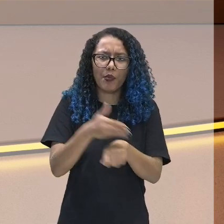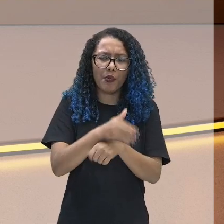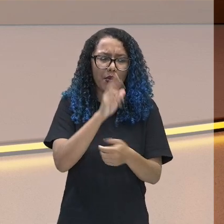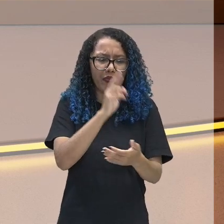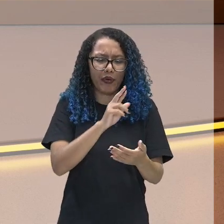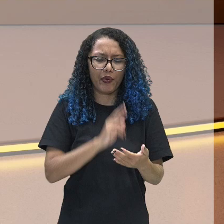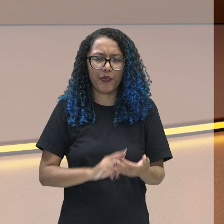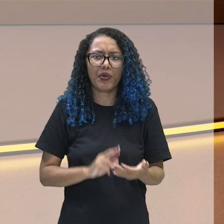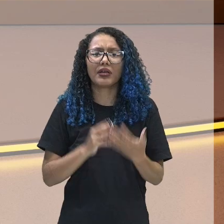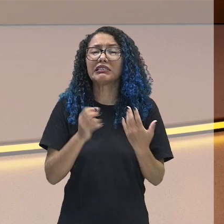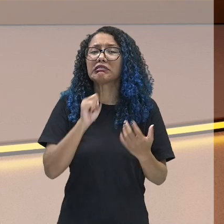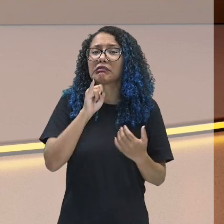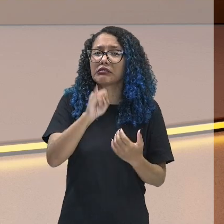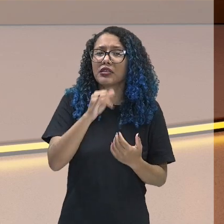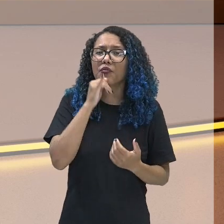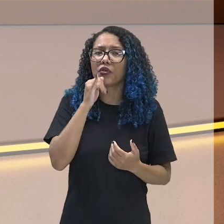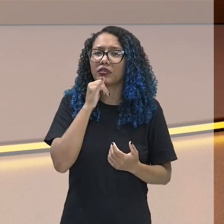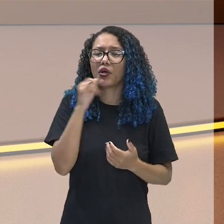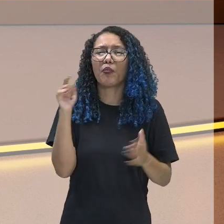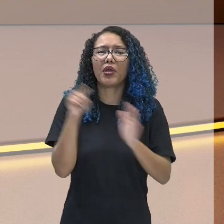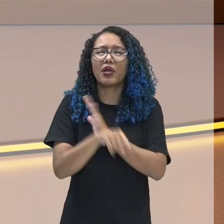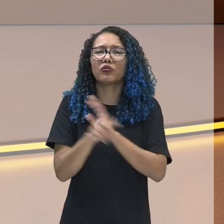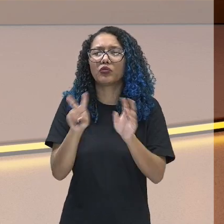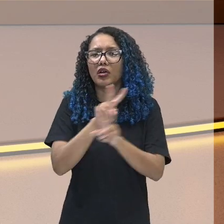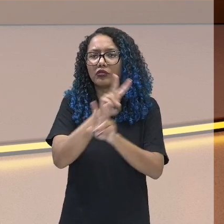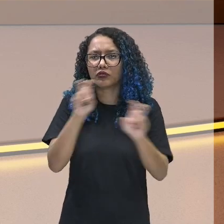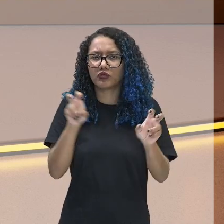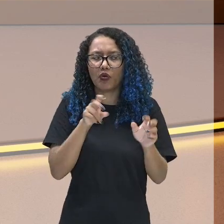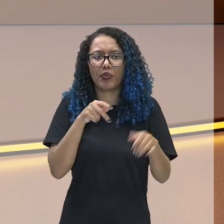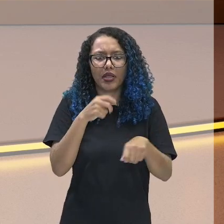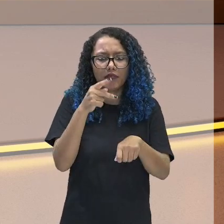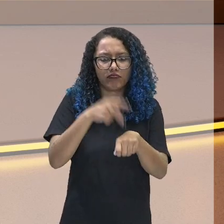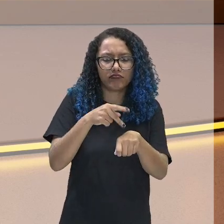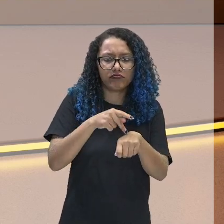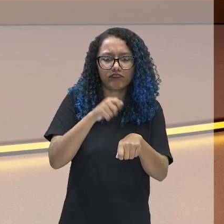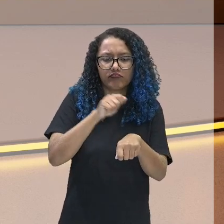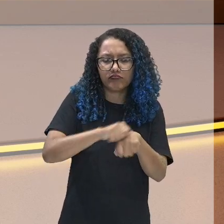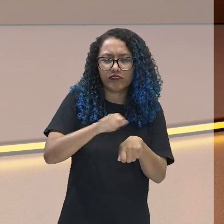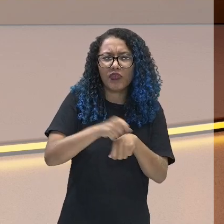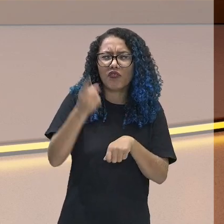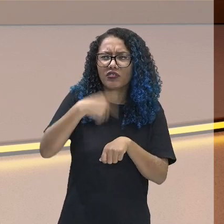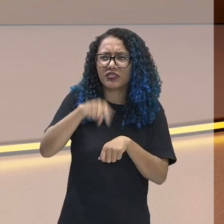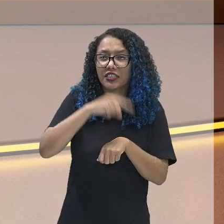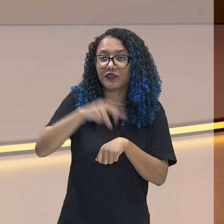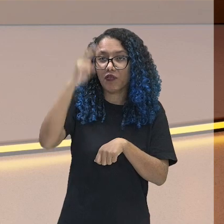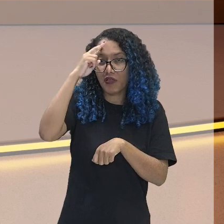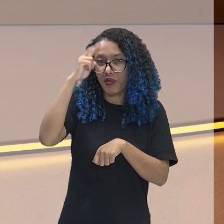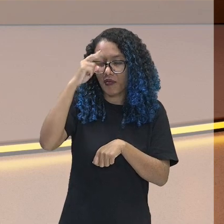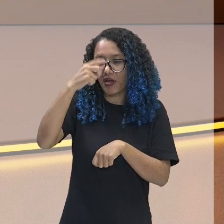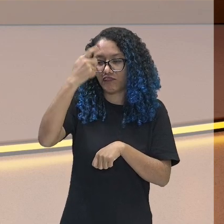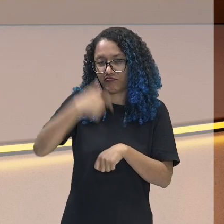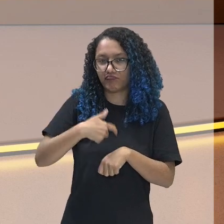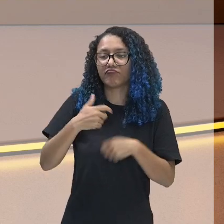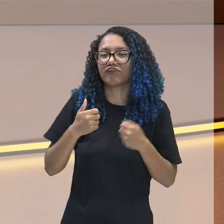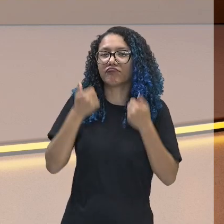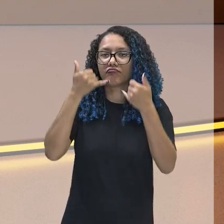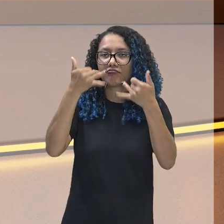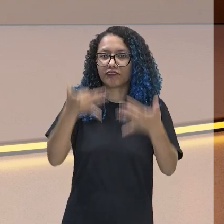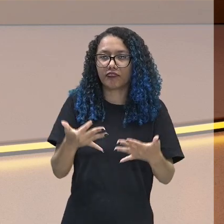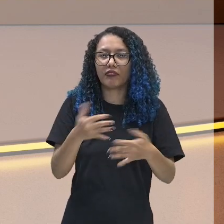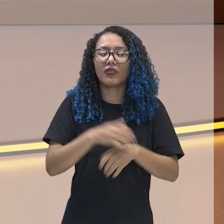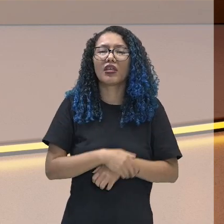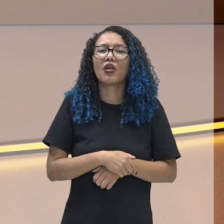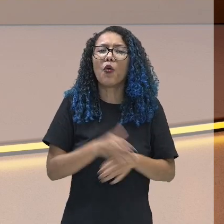sobre o paleolítico, vocês vão lembrar do professor que diz o seguinte: esse período se caracteriza pela